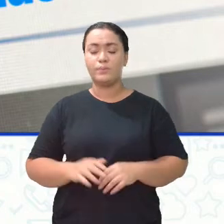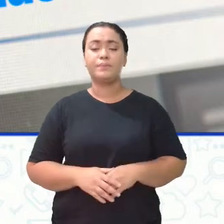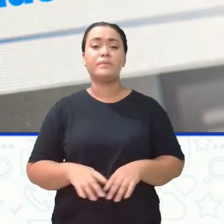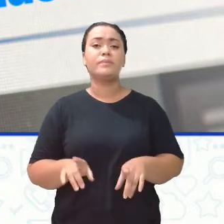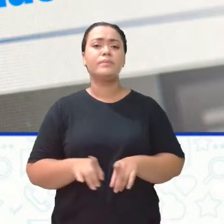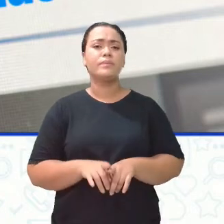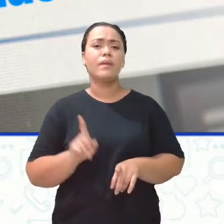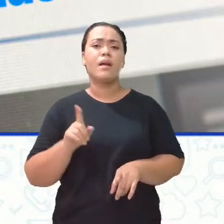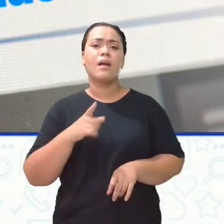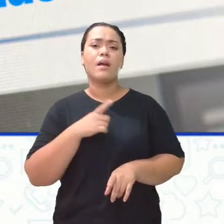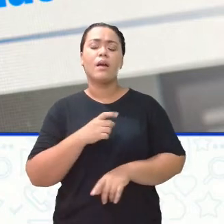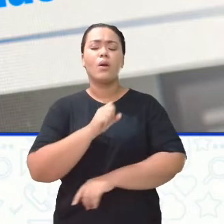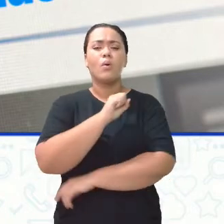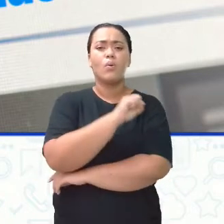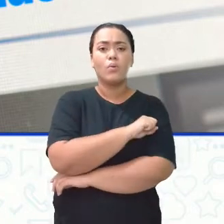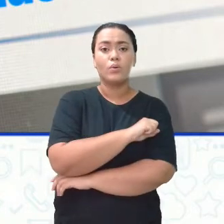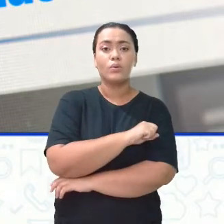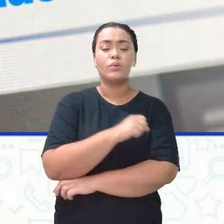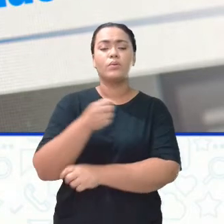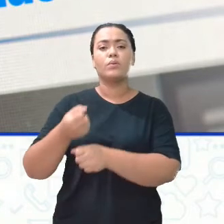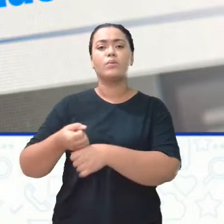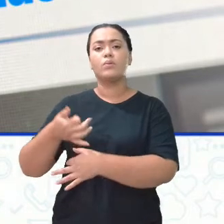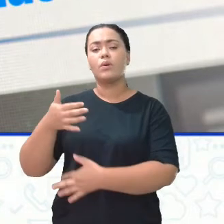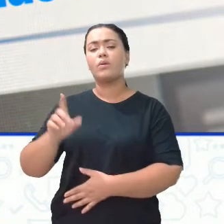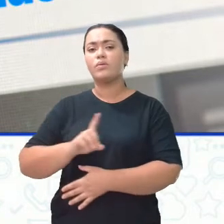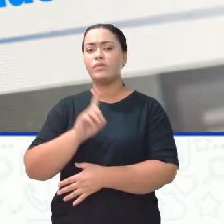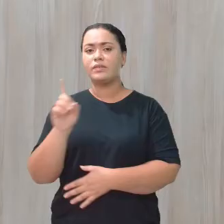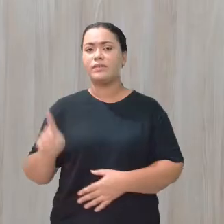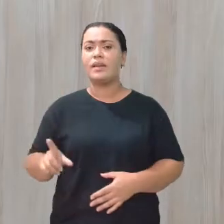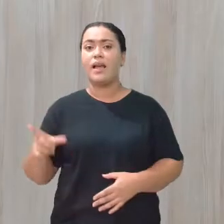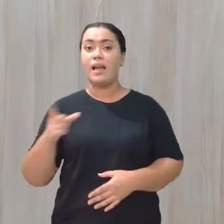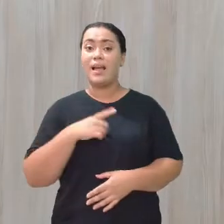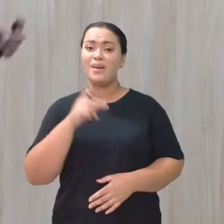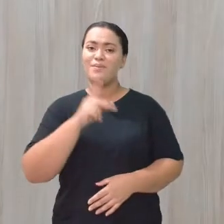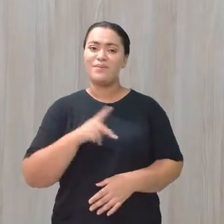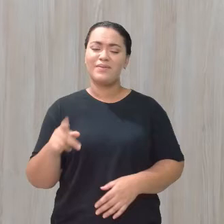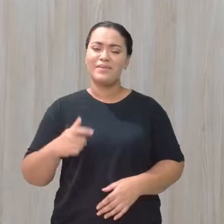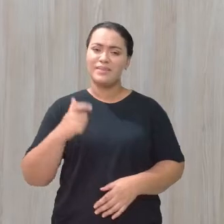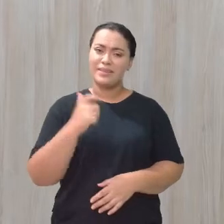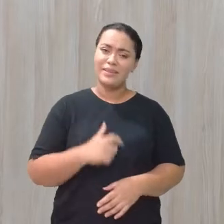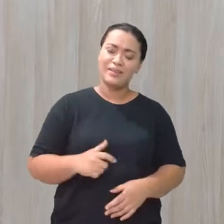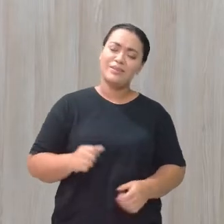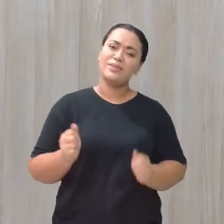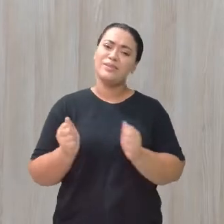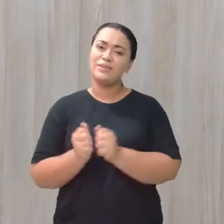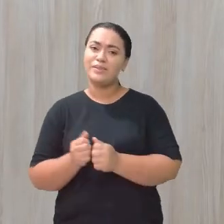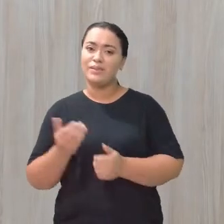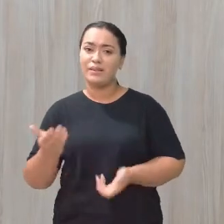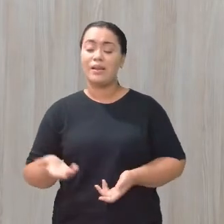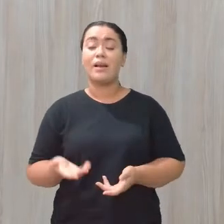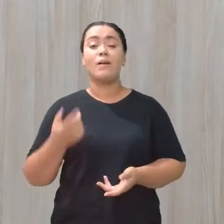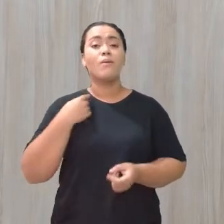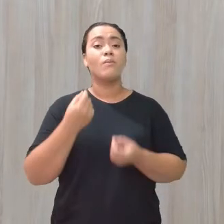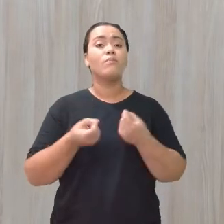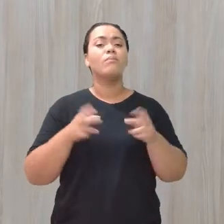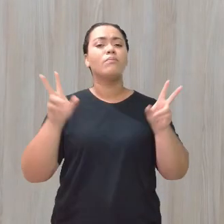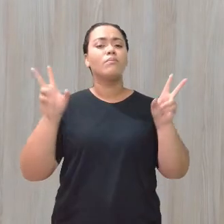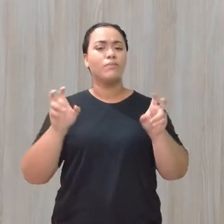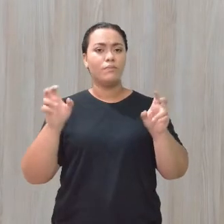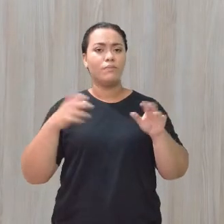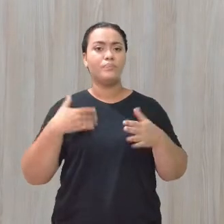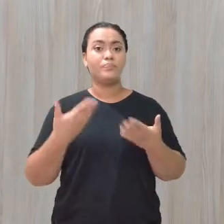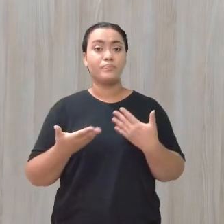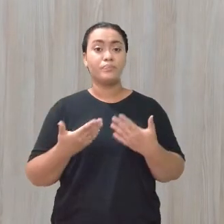tem lá o 8º ano, abre lá no dia e vai ter lá a professora Carla e a professora Cláudia falando do nosso assunto. Também